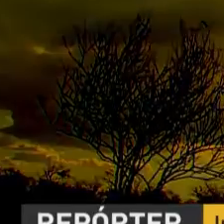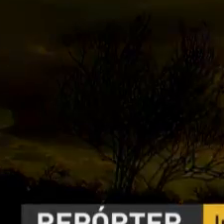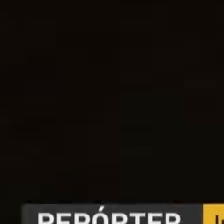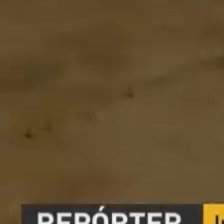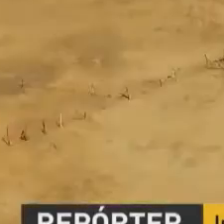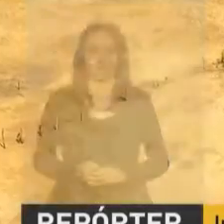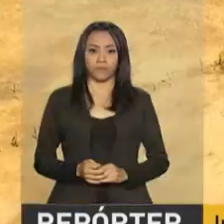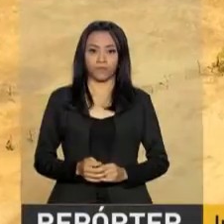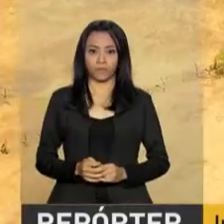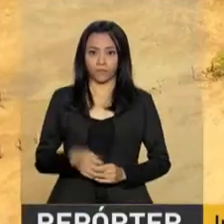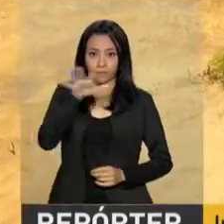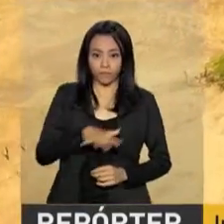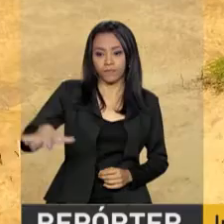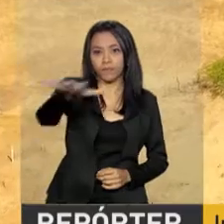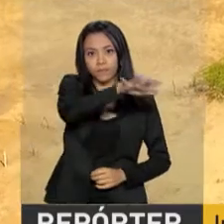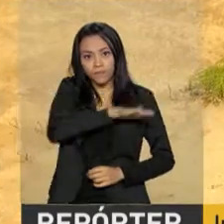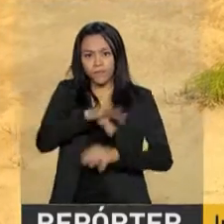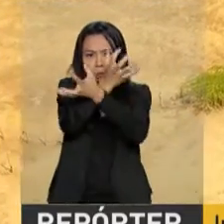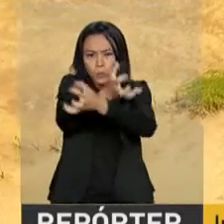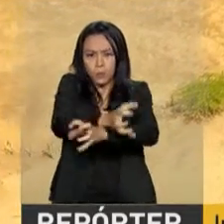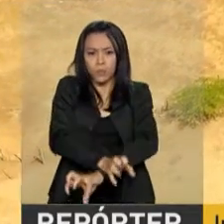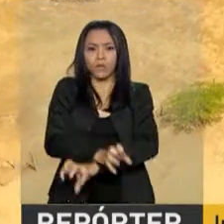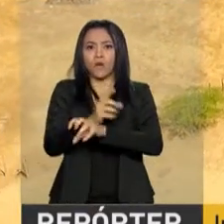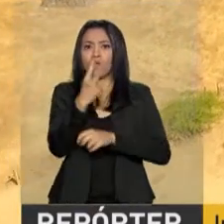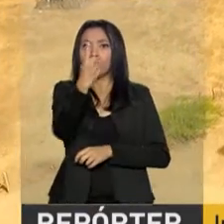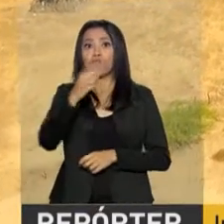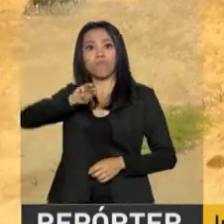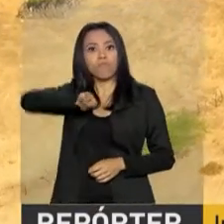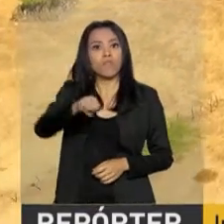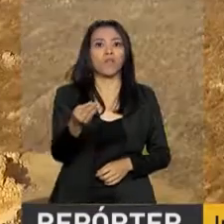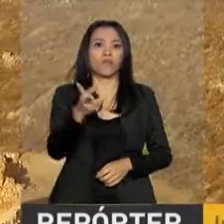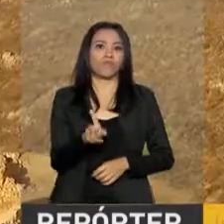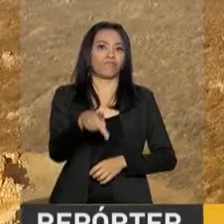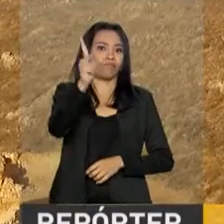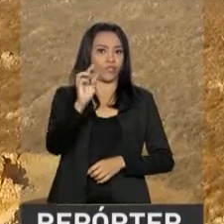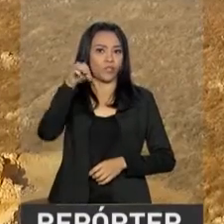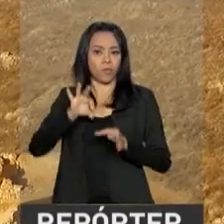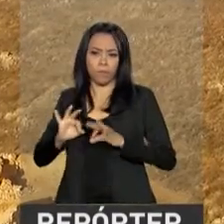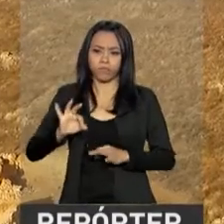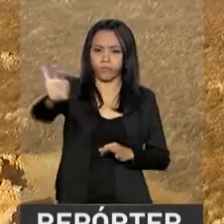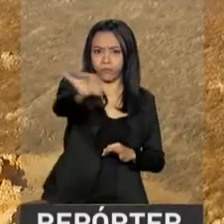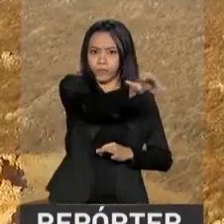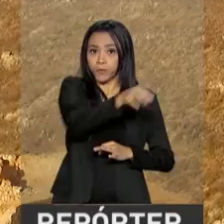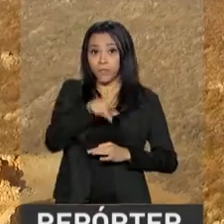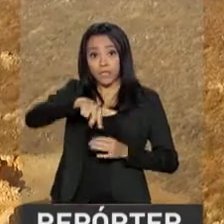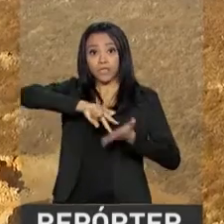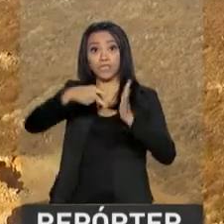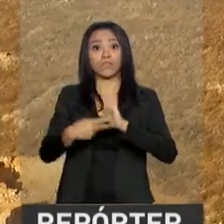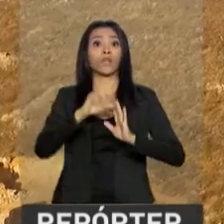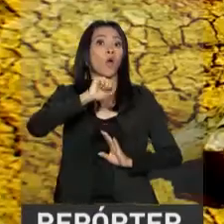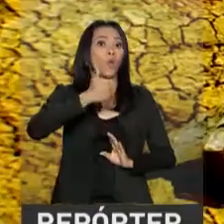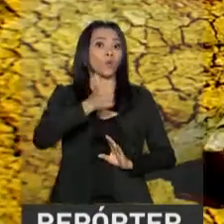o semiárido tem uma área de cerca de 1 milhão de quilômetros quadrados e representa 11% do território